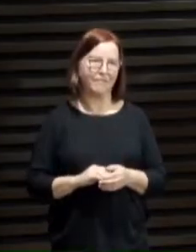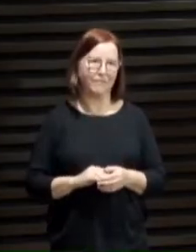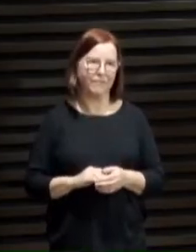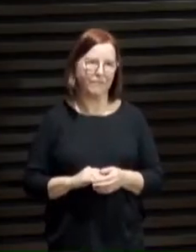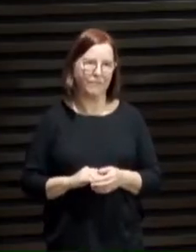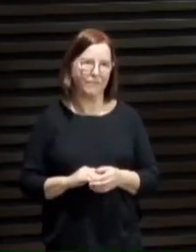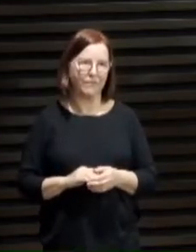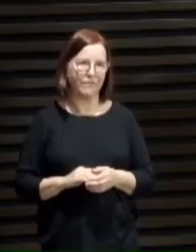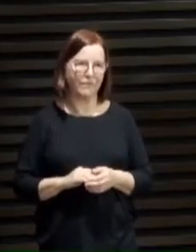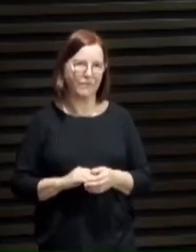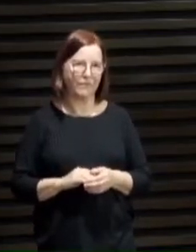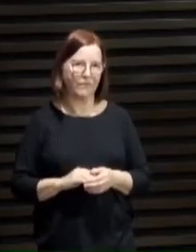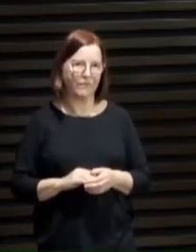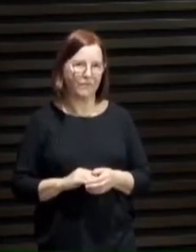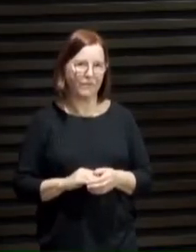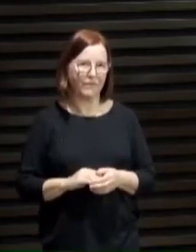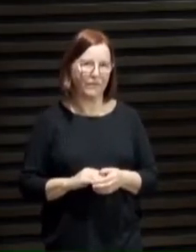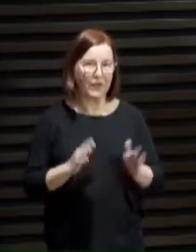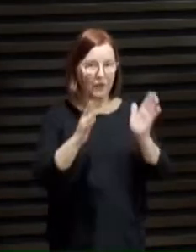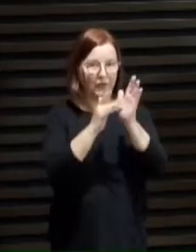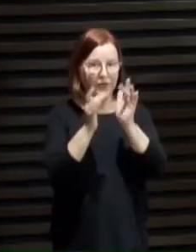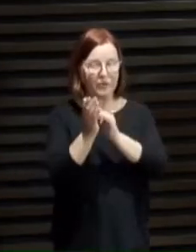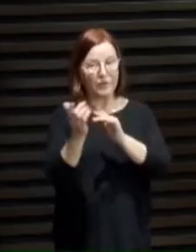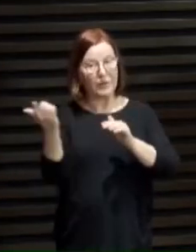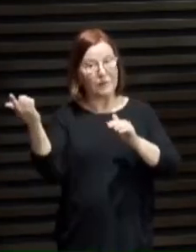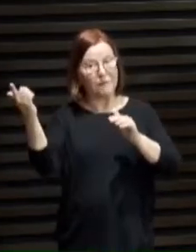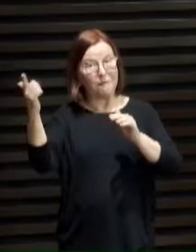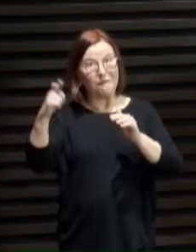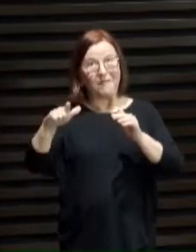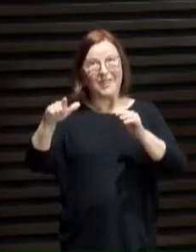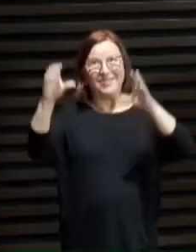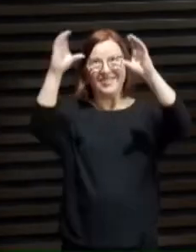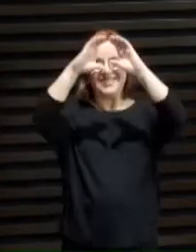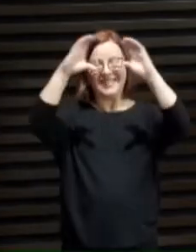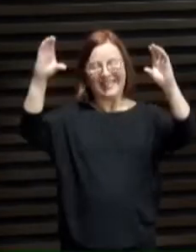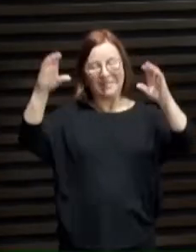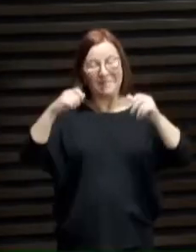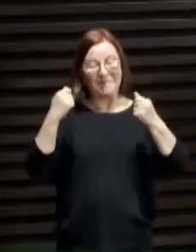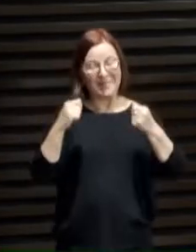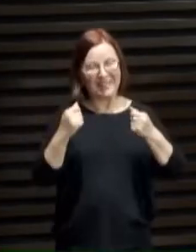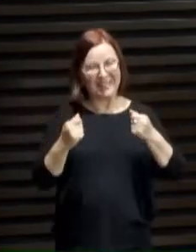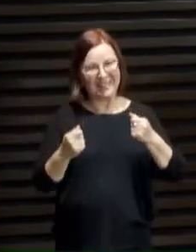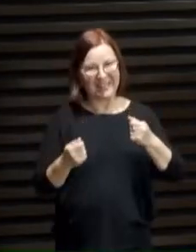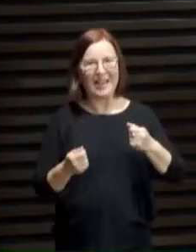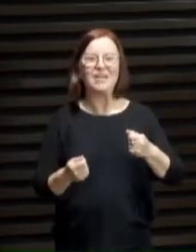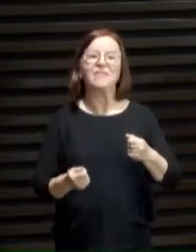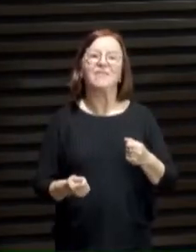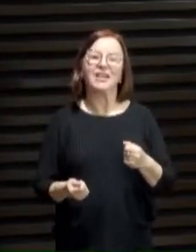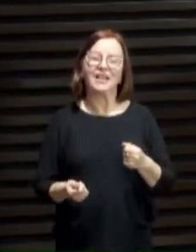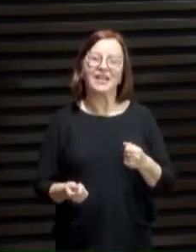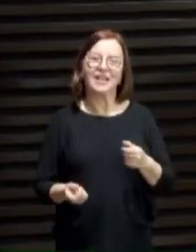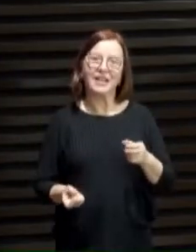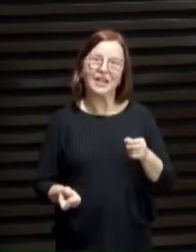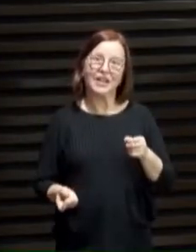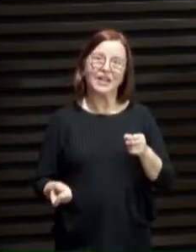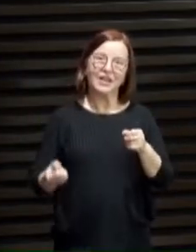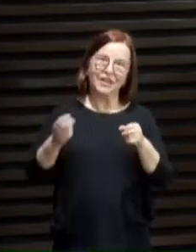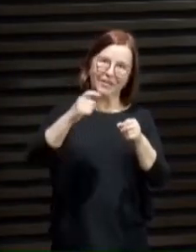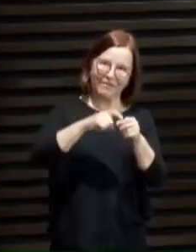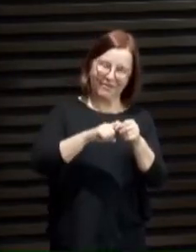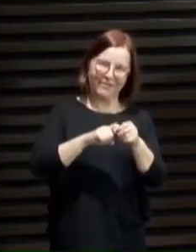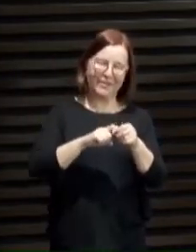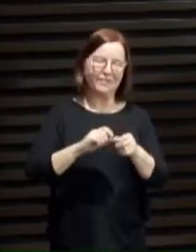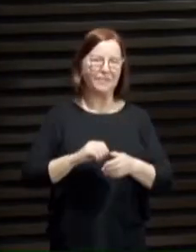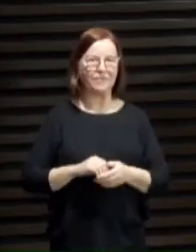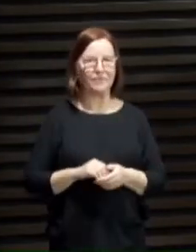que ele tinha vindo da parte de Deus, e que ele precisava voltar para Deus.